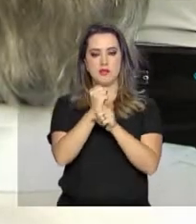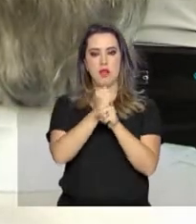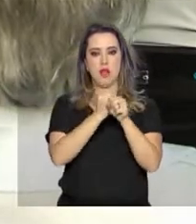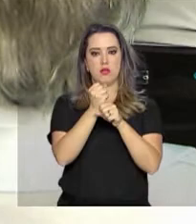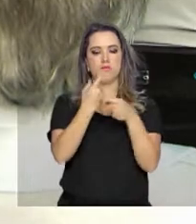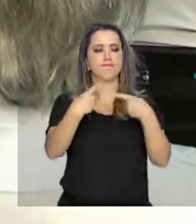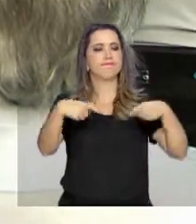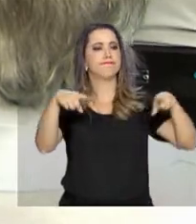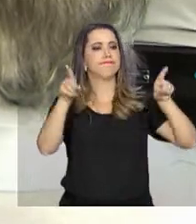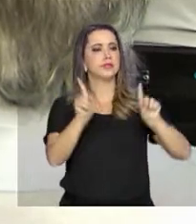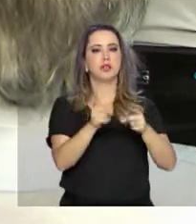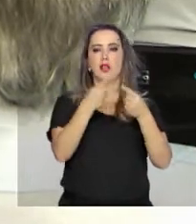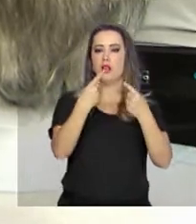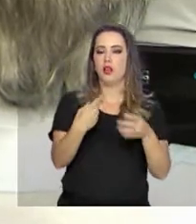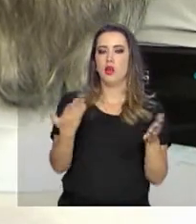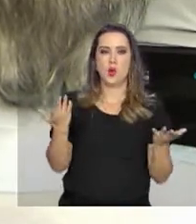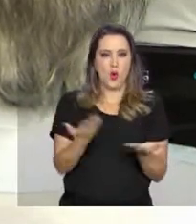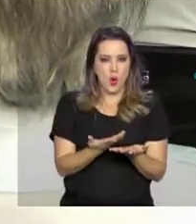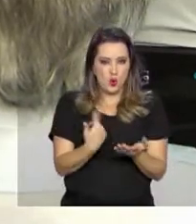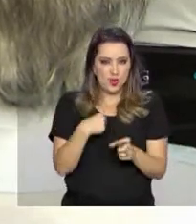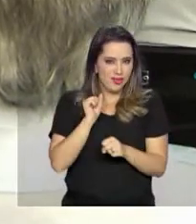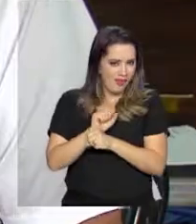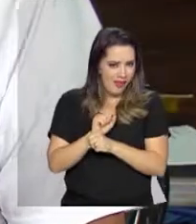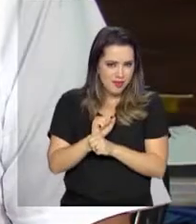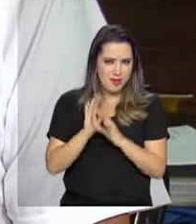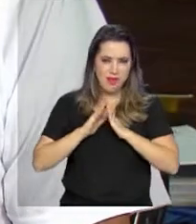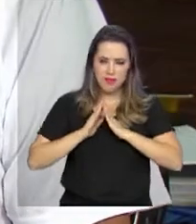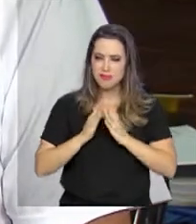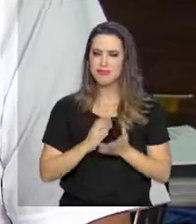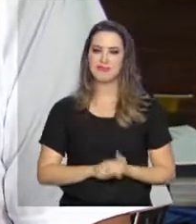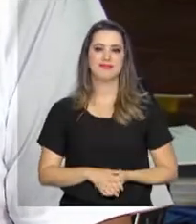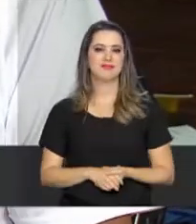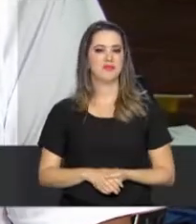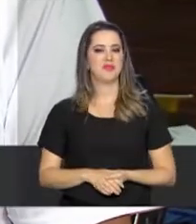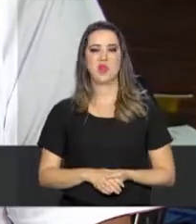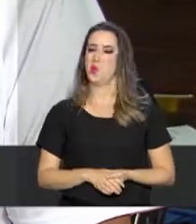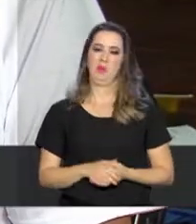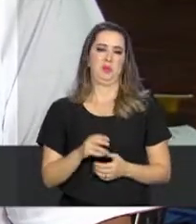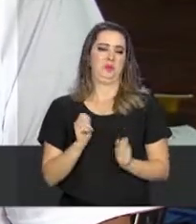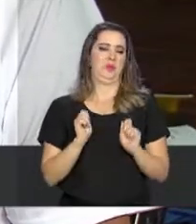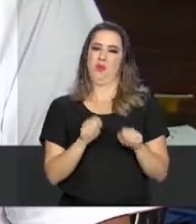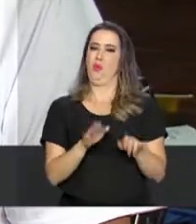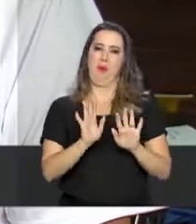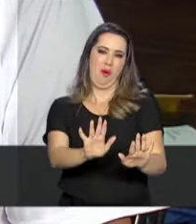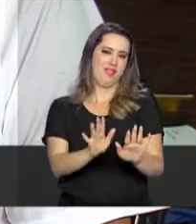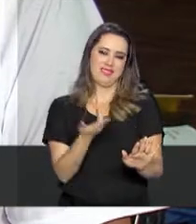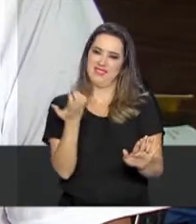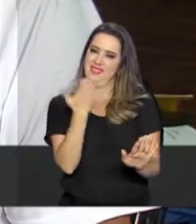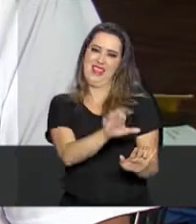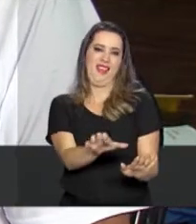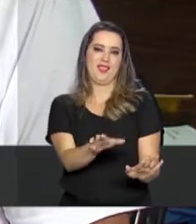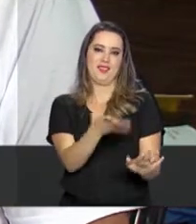aposentado nem cogita a hipótese de ficar em casa. Ah, não posso ficar parado porque eu não consigo.